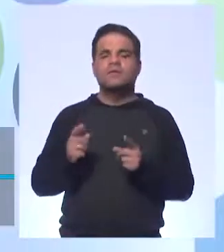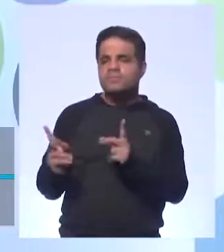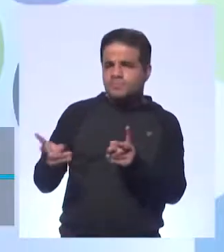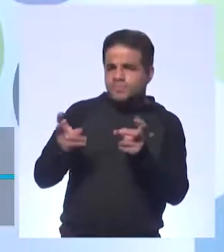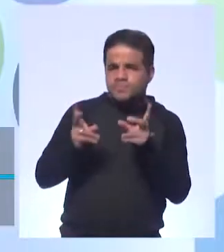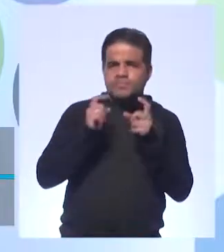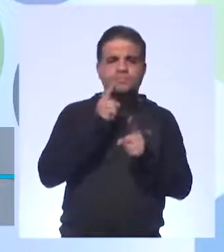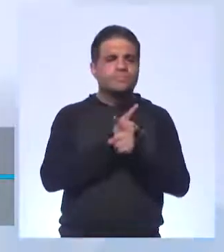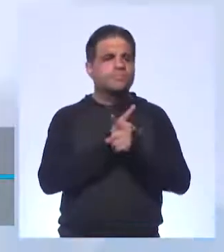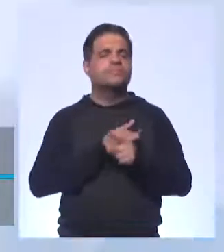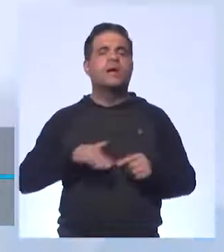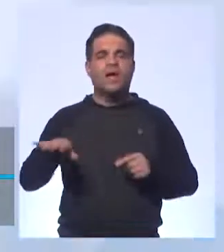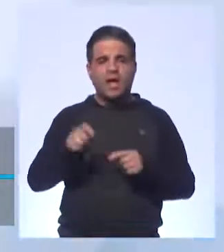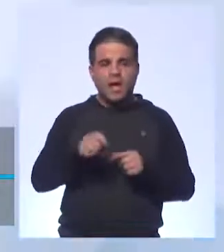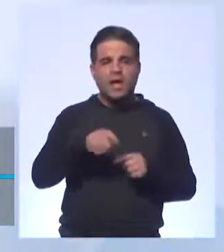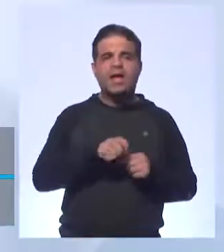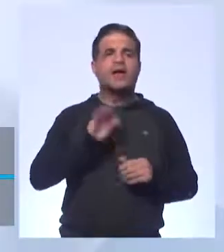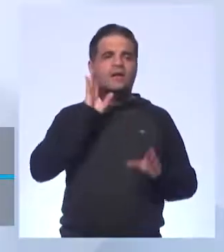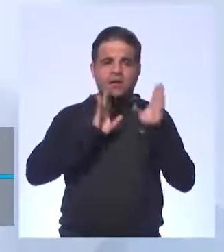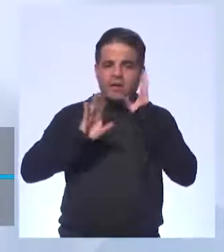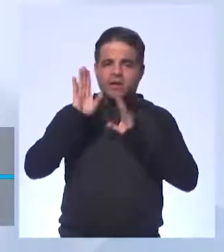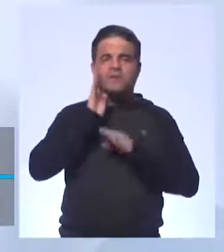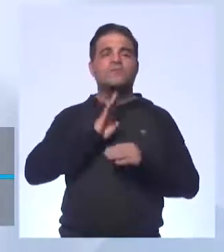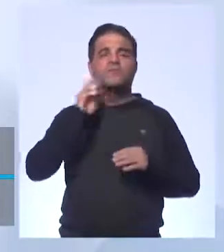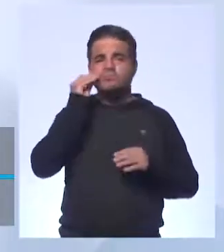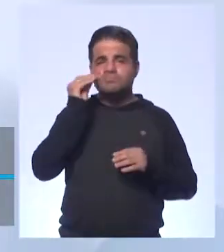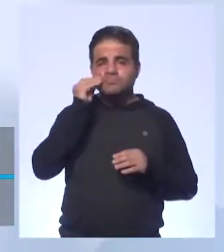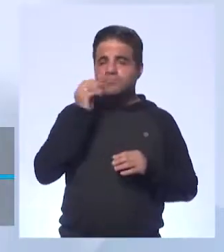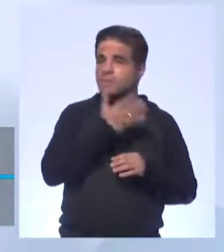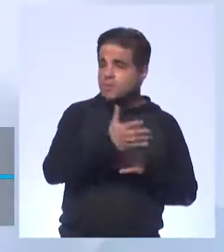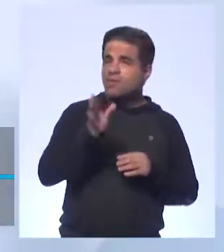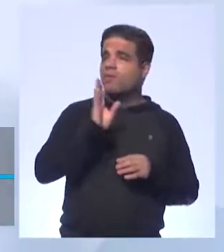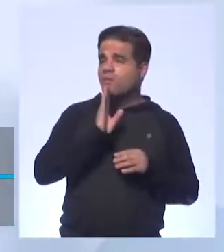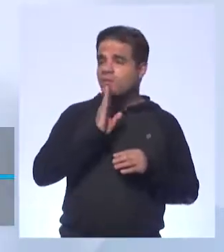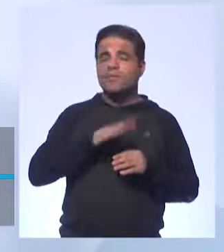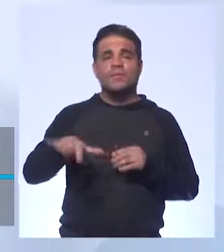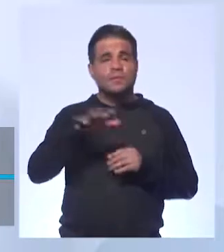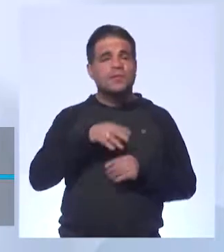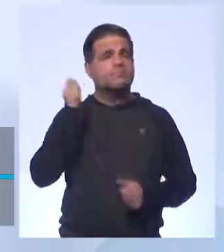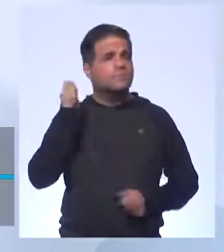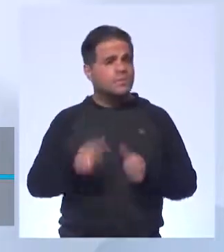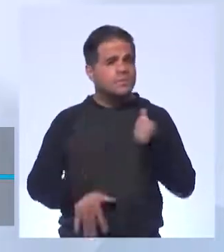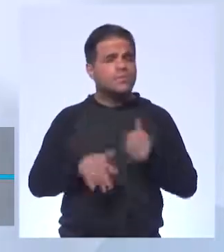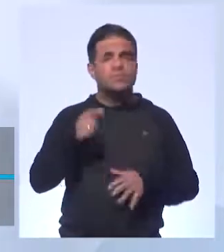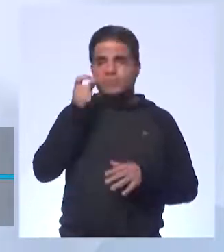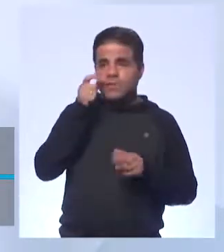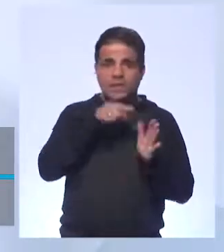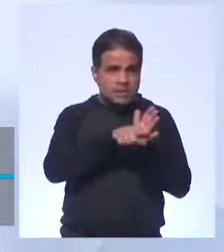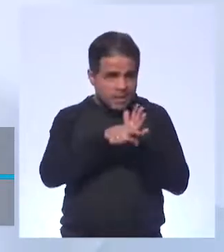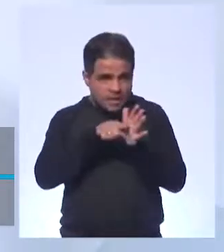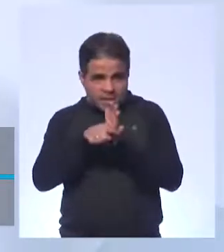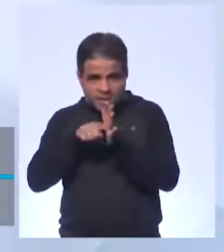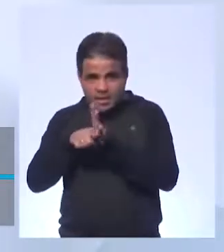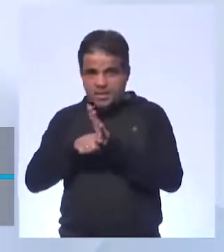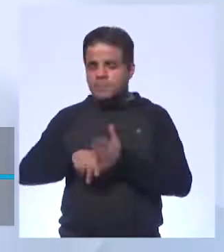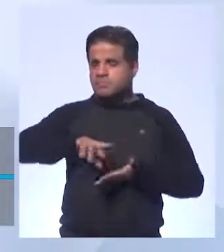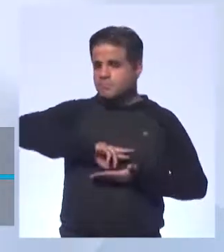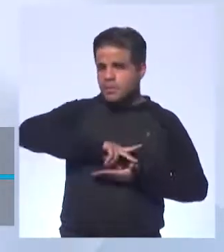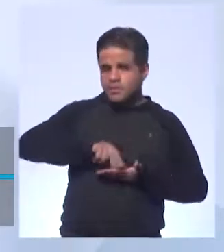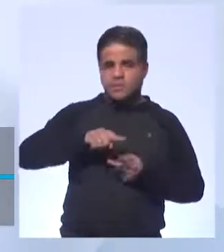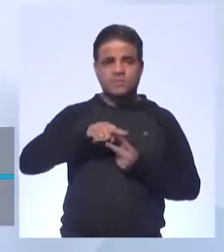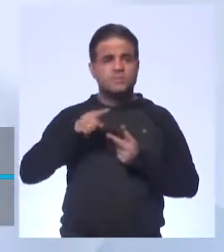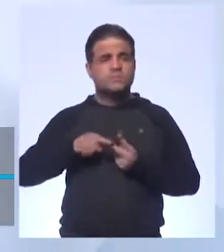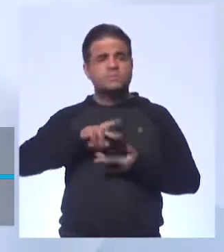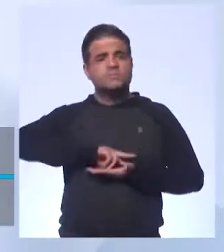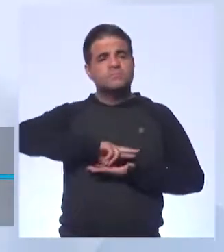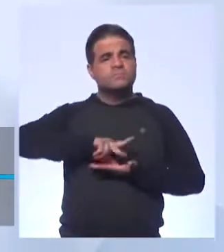aqui falando, mas é legal trazer um experimento para ele. E esse experimento, a gente vai analisar 2 aspectos de uma